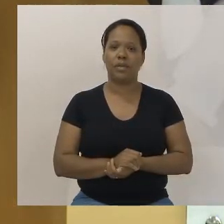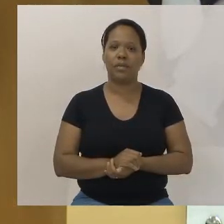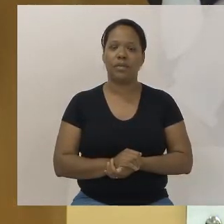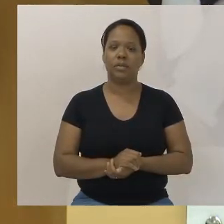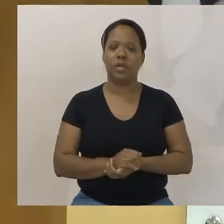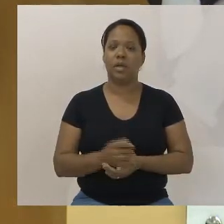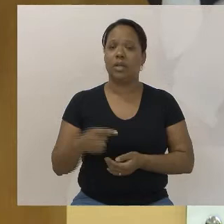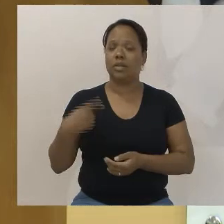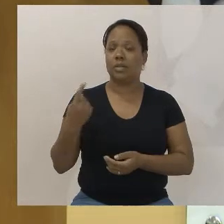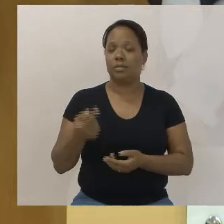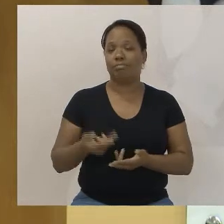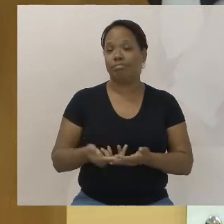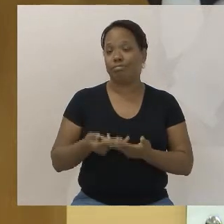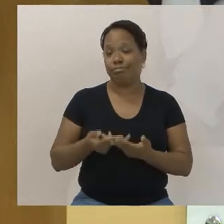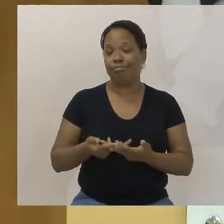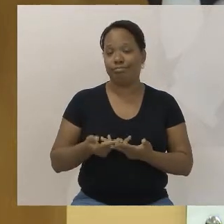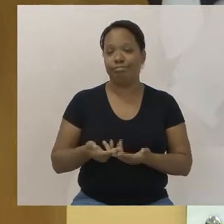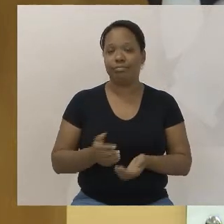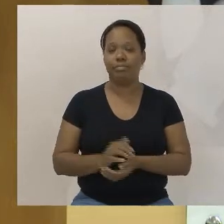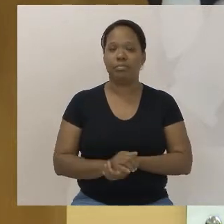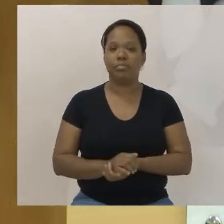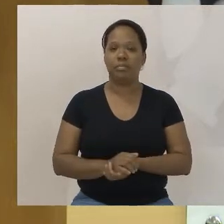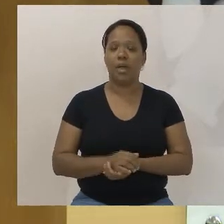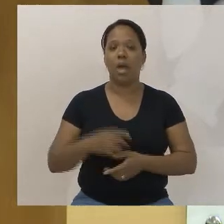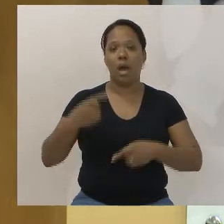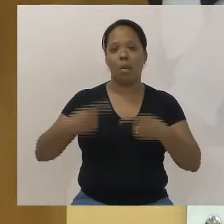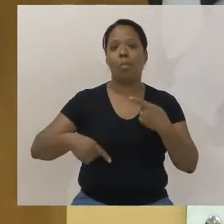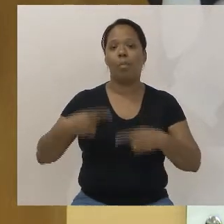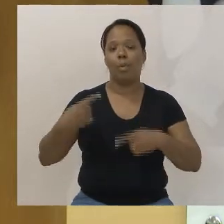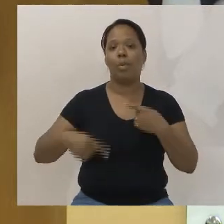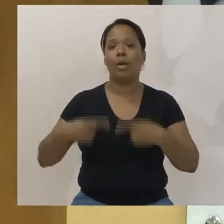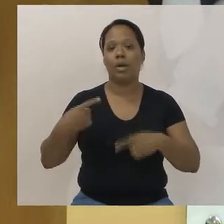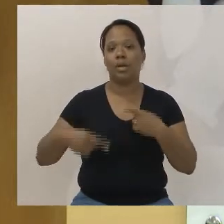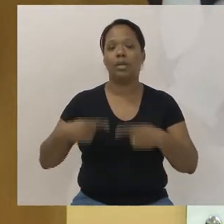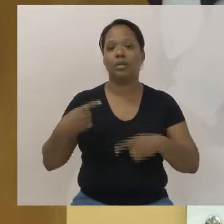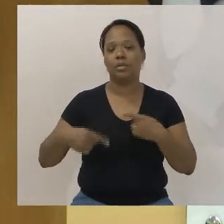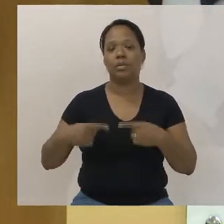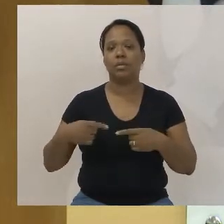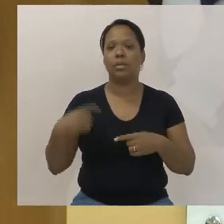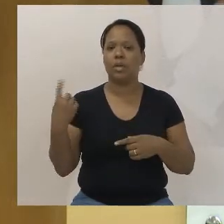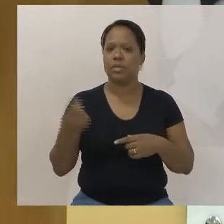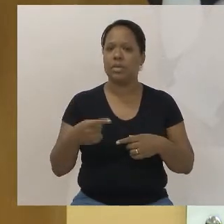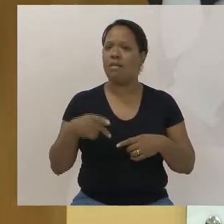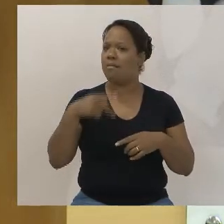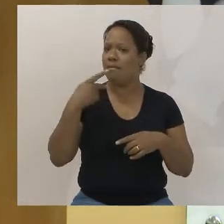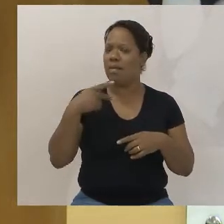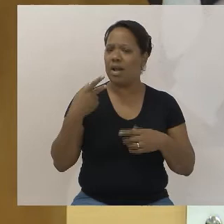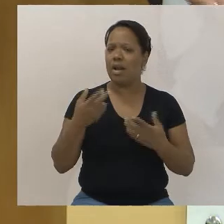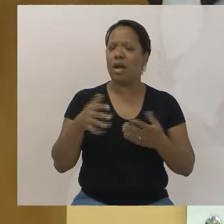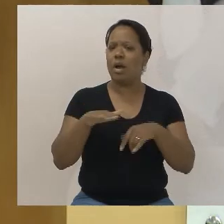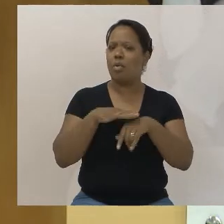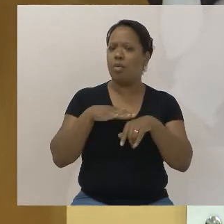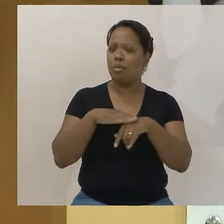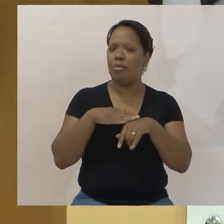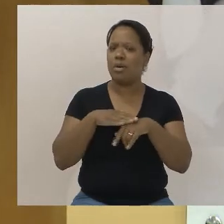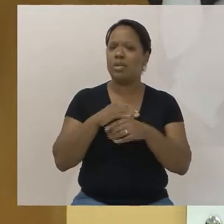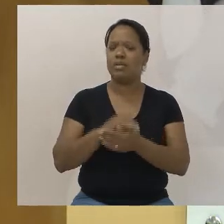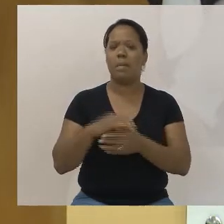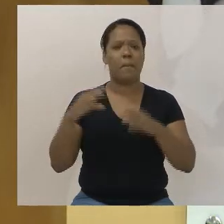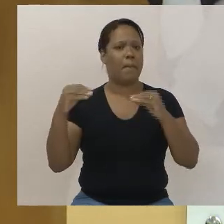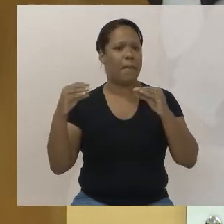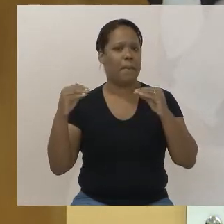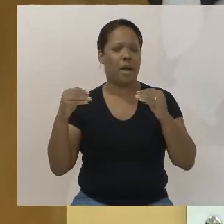gente tem que conviver com essa situação ea política pra isso é para discutir a arte de fazer política é isso aqui é você